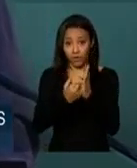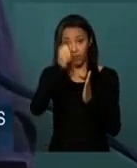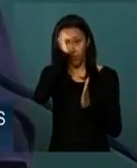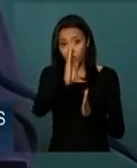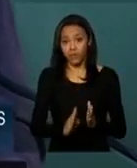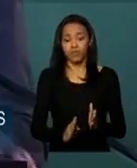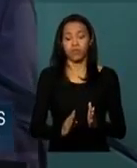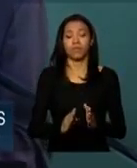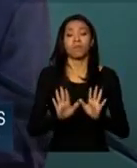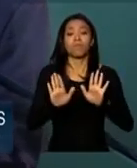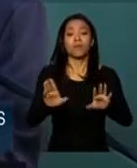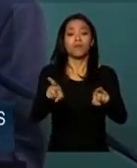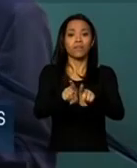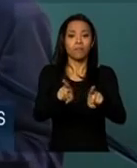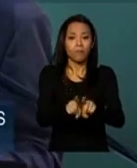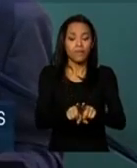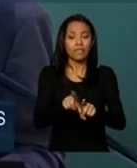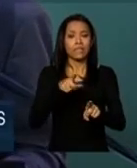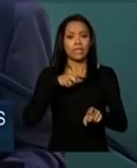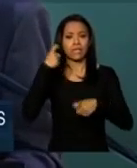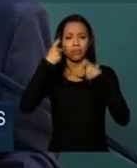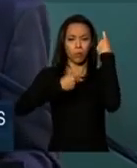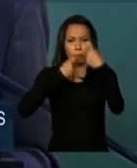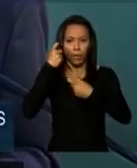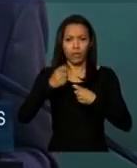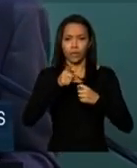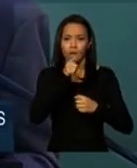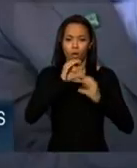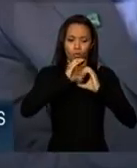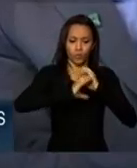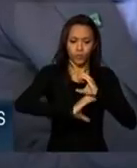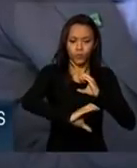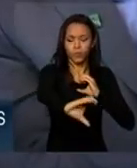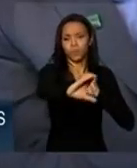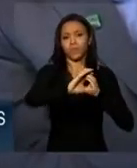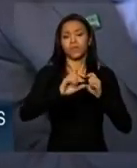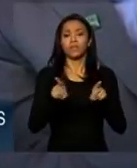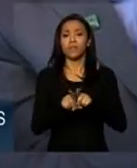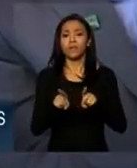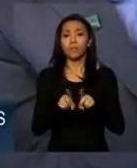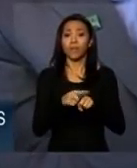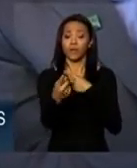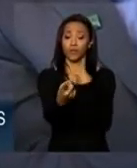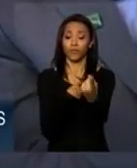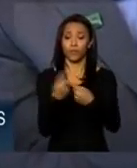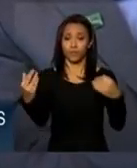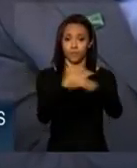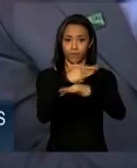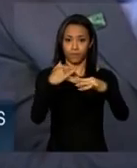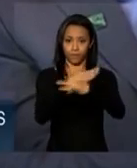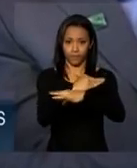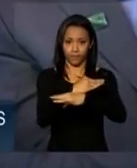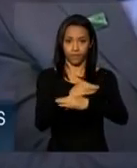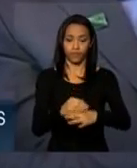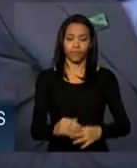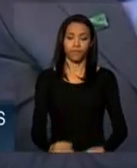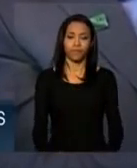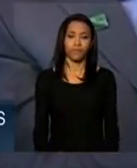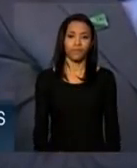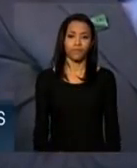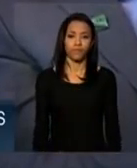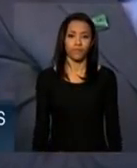país, mas também tem se preocupado com saneamento e tem se preocupado com mobilidade urbana, numa visão de